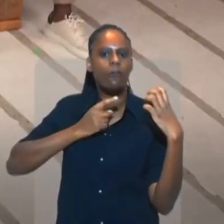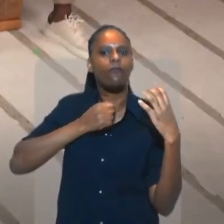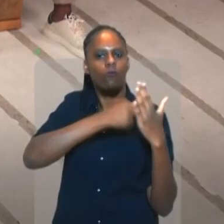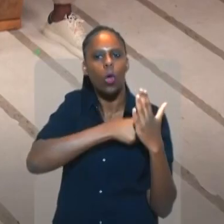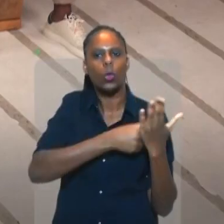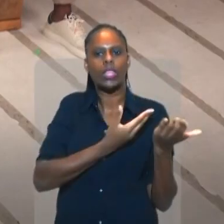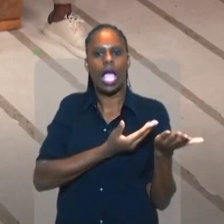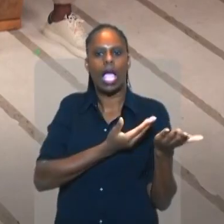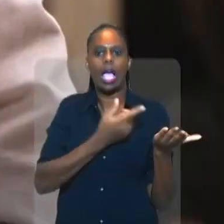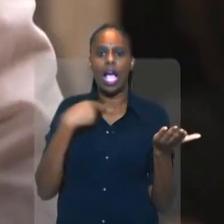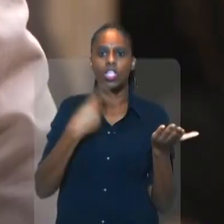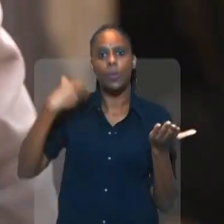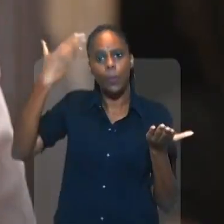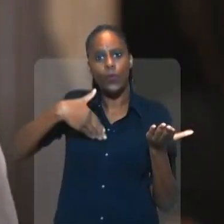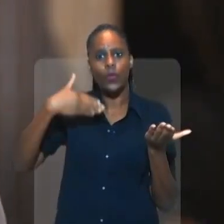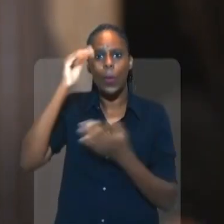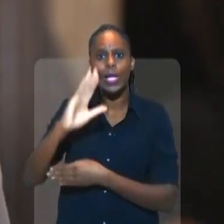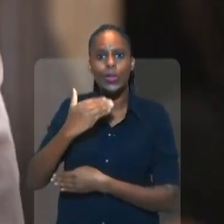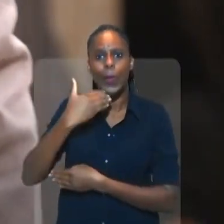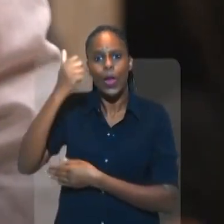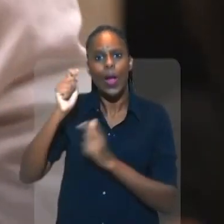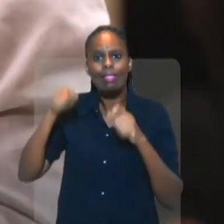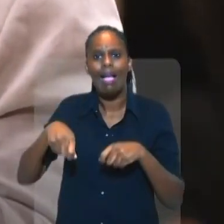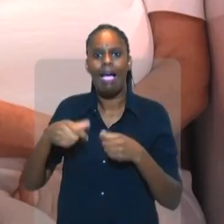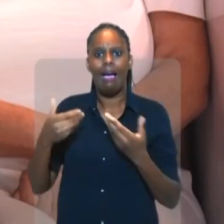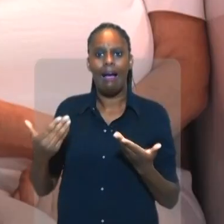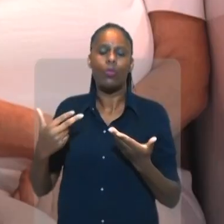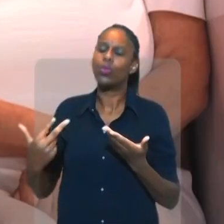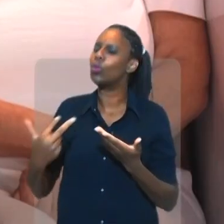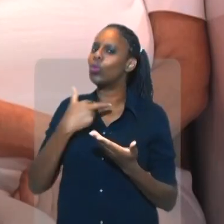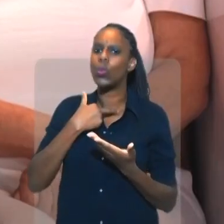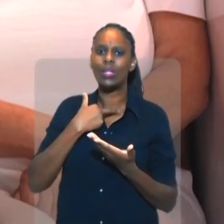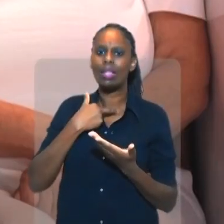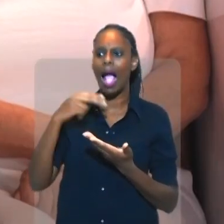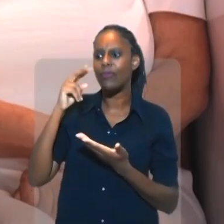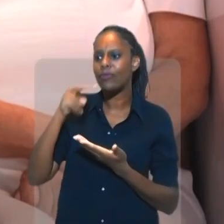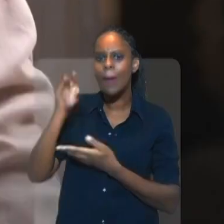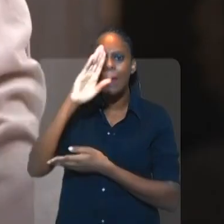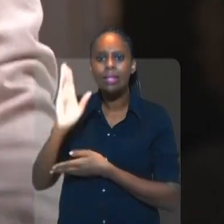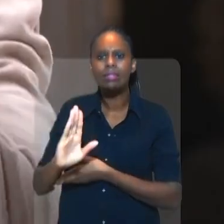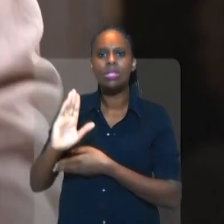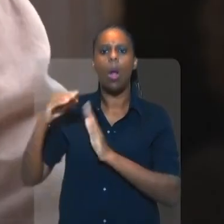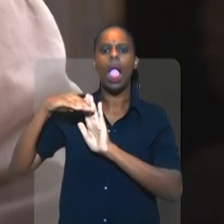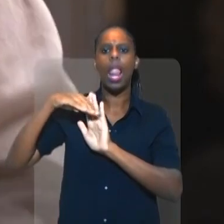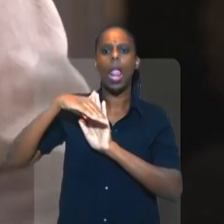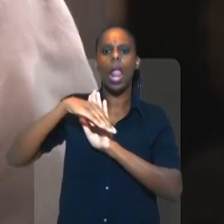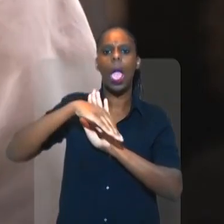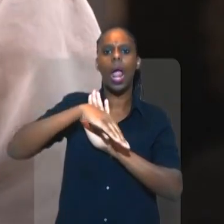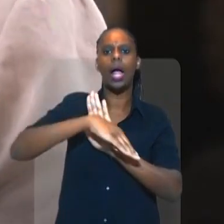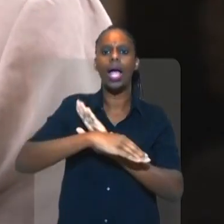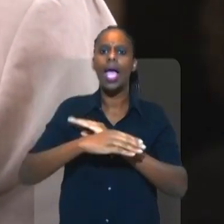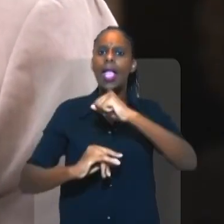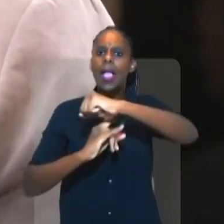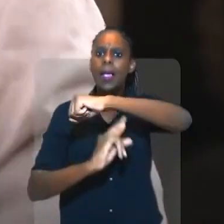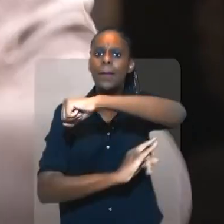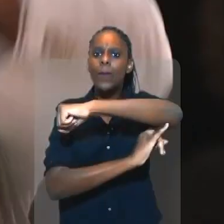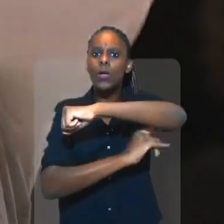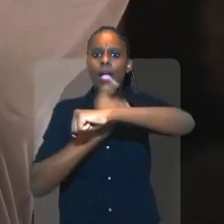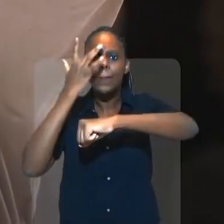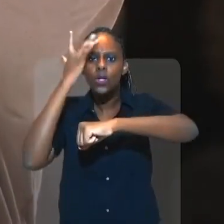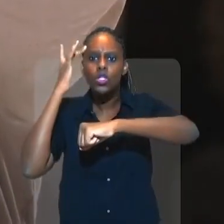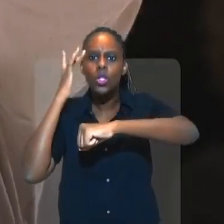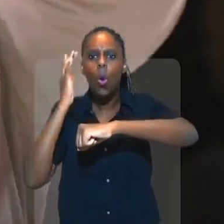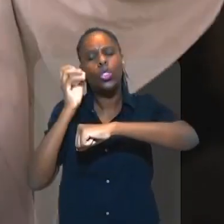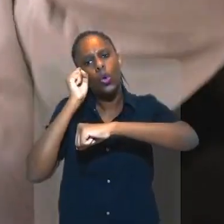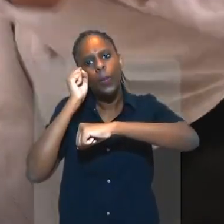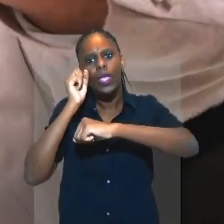brigar nós já provamos que esse país pode ser melhor não dava o país afundado do jeito que está afundando quando eu